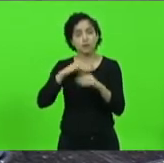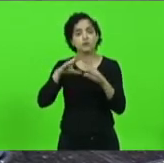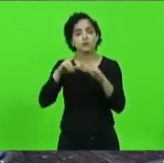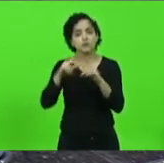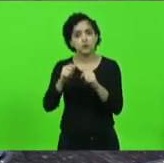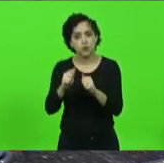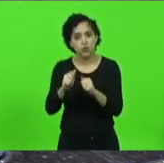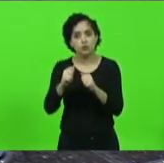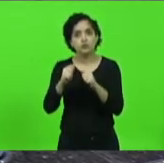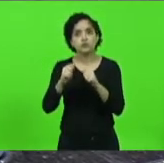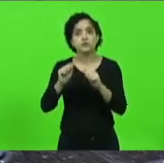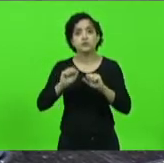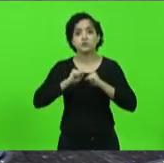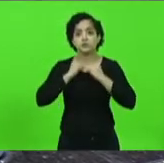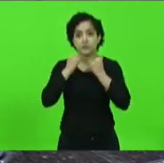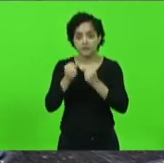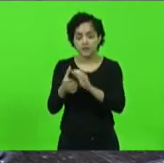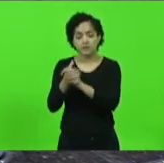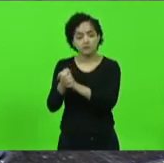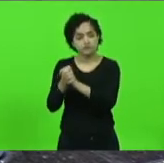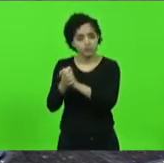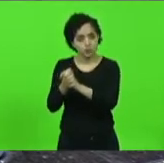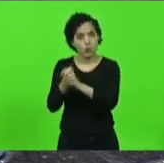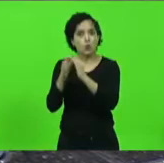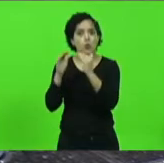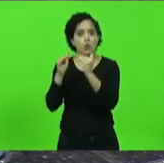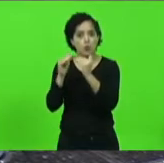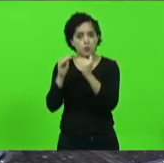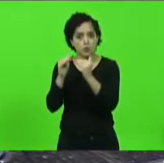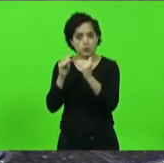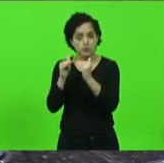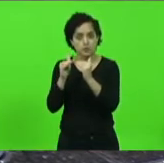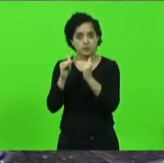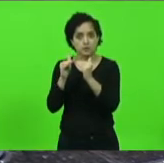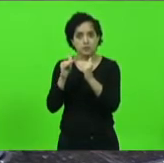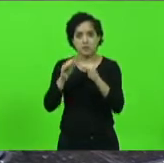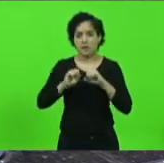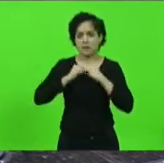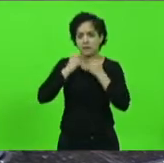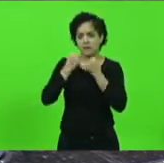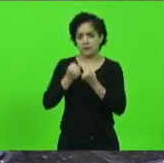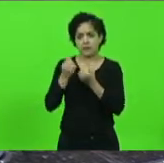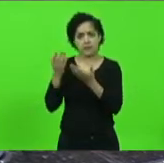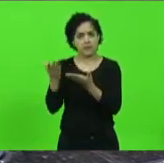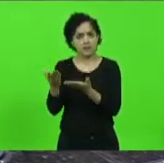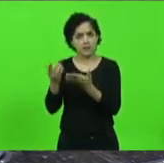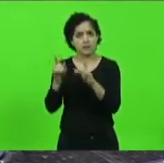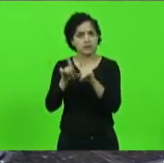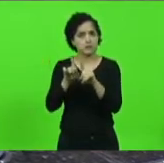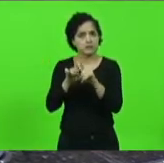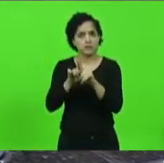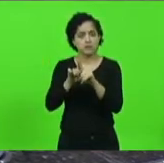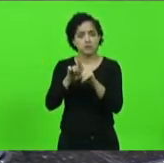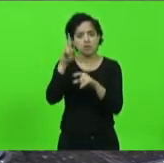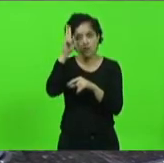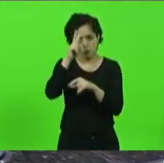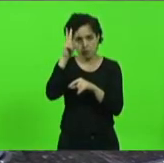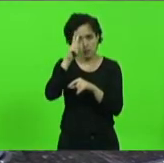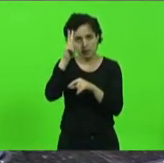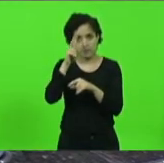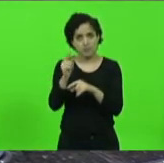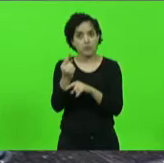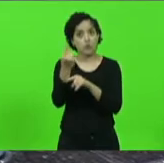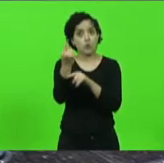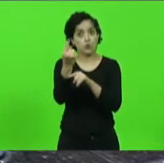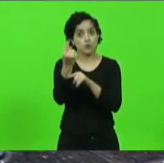defendendo a linear, apertaram a mão do Coronel Mocelinho. E eu não estou falando aqui para defender o Coronel Mocelinho, porque eu tenho uma memória boa, e ele foi o único que votou